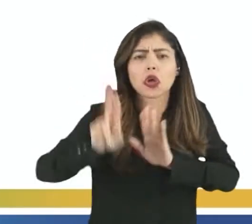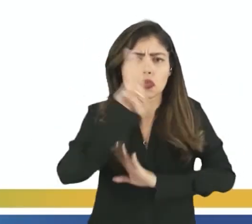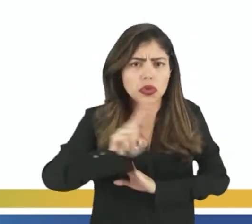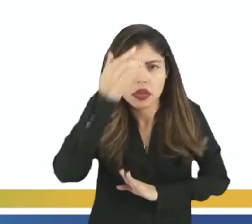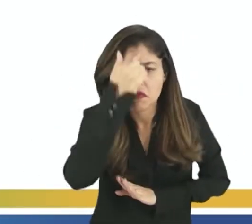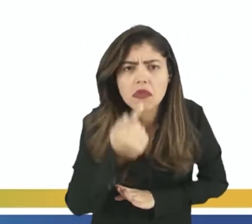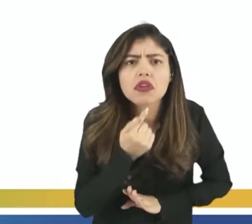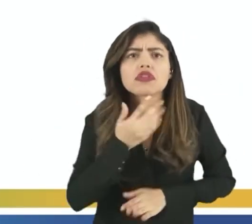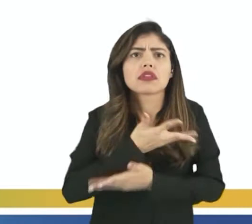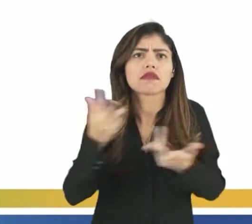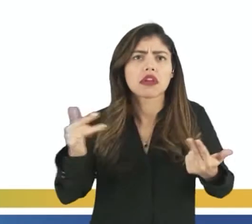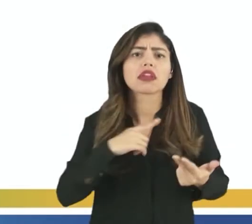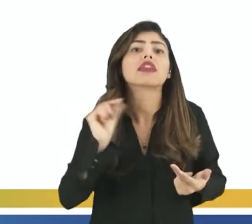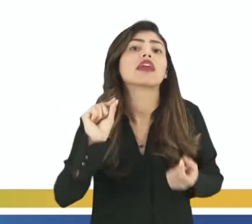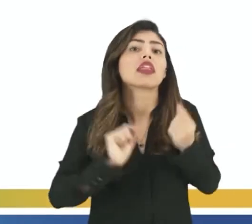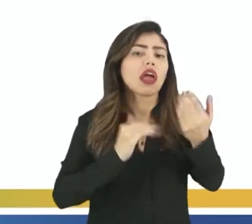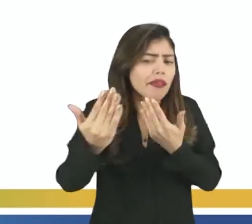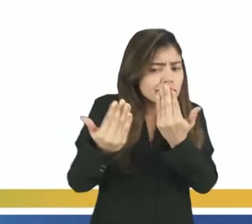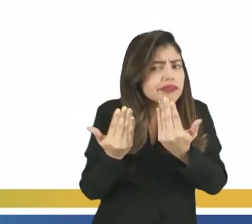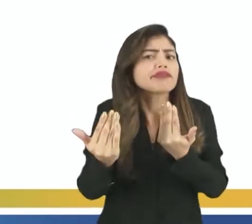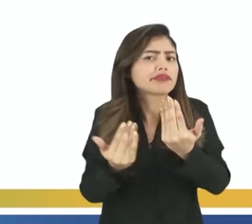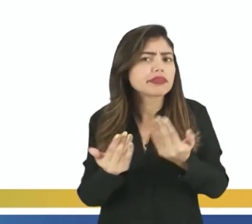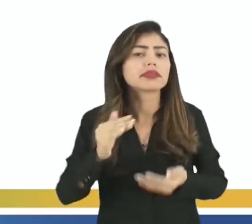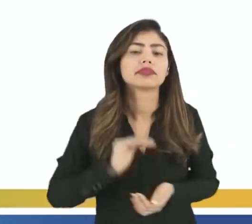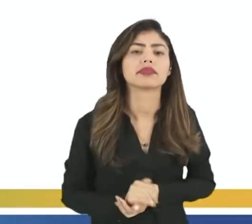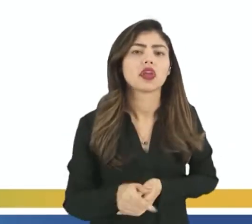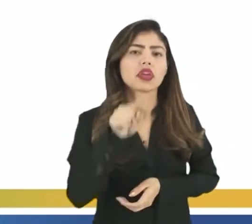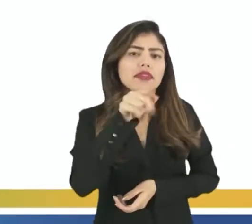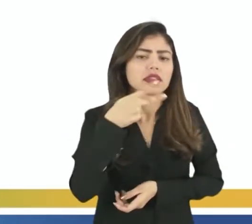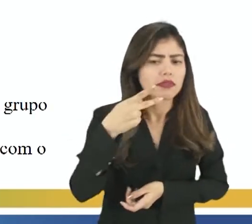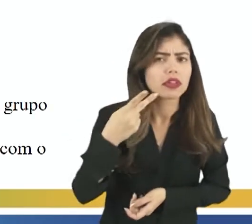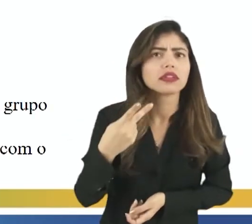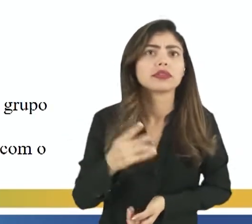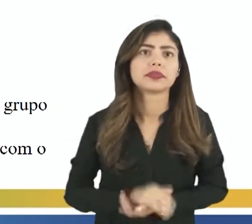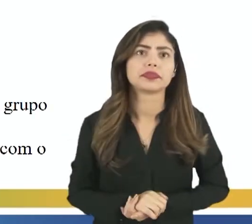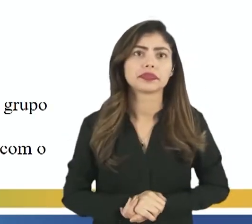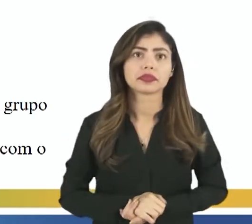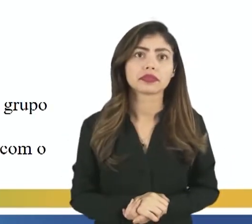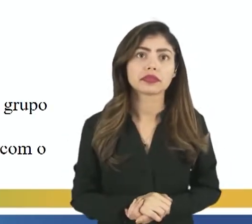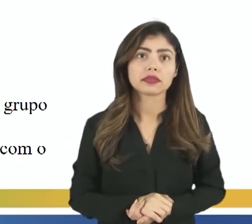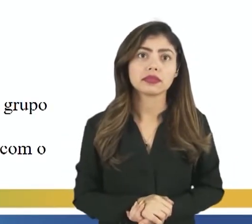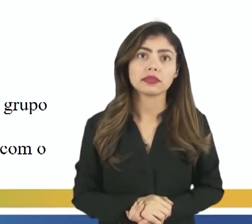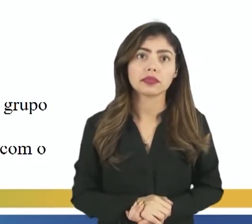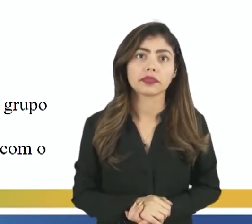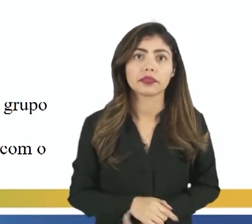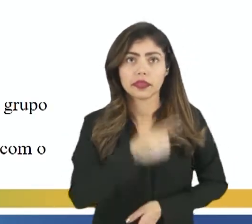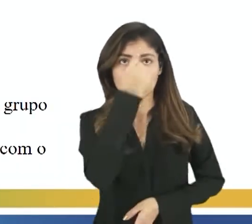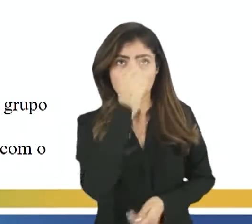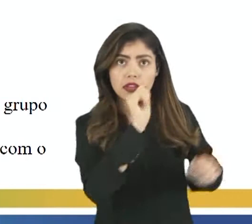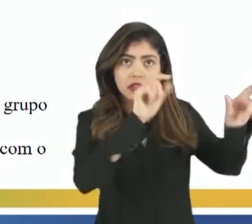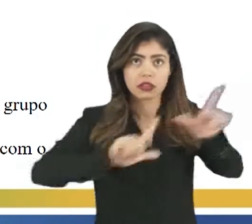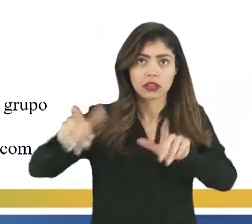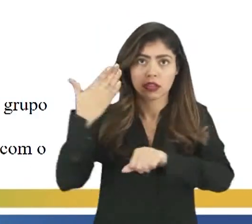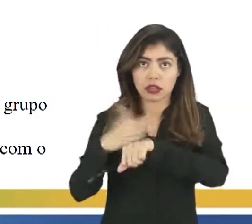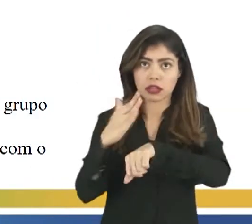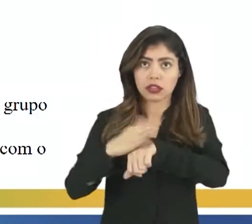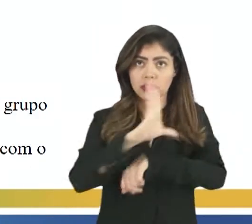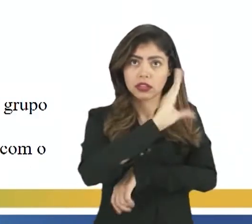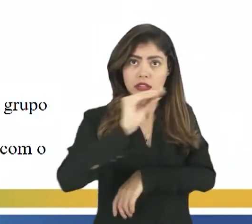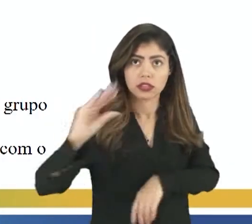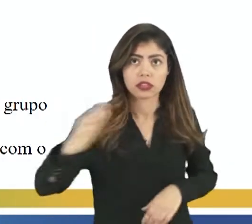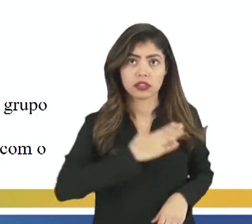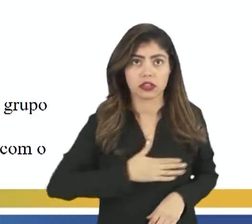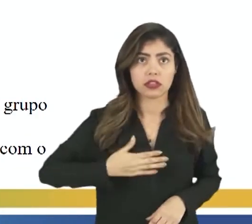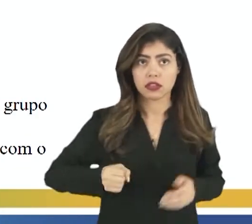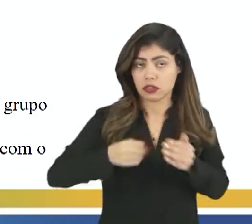usar imagens, tem que ter essa relação entre o que você está falando. Resposta: a imagem ilustra práticas